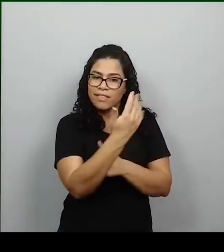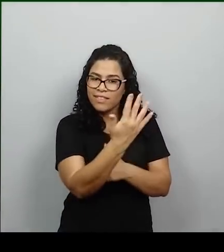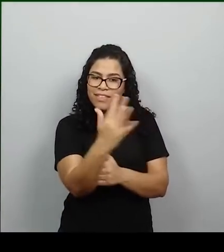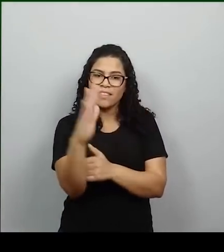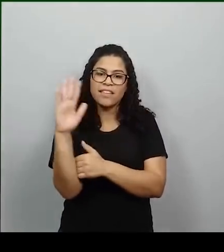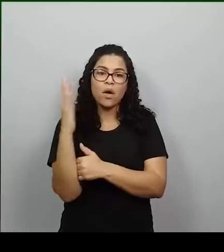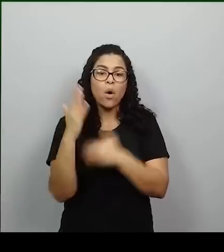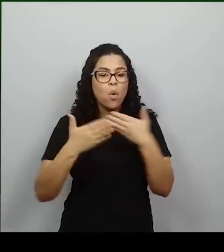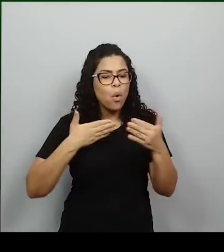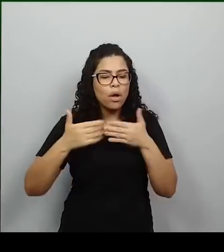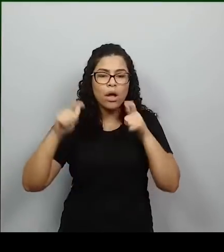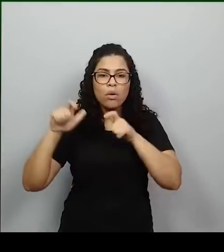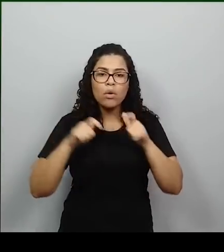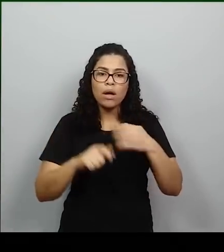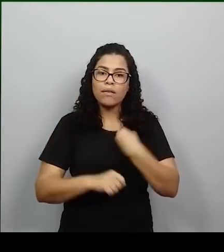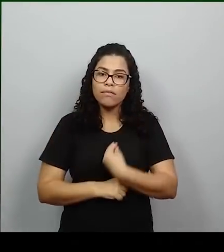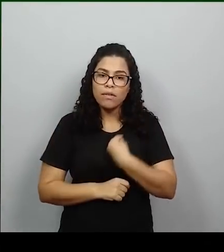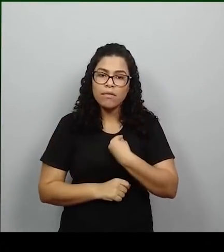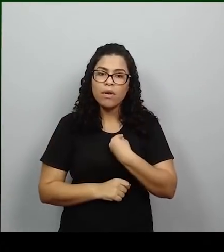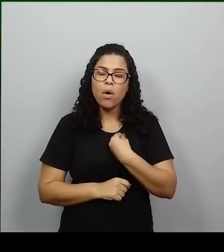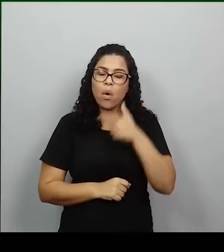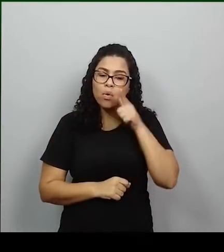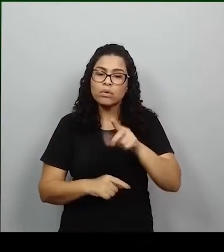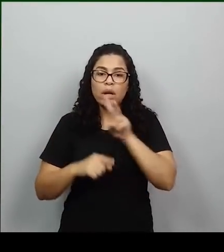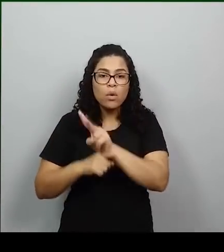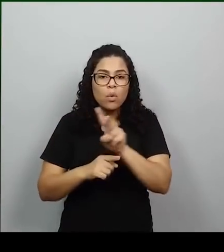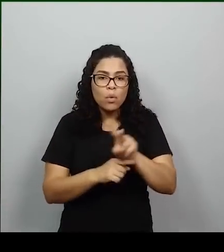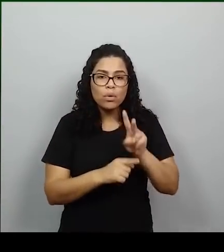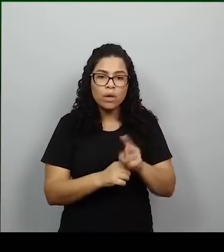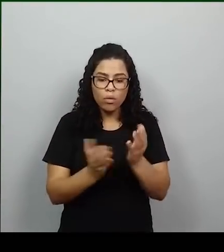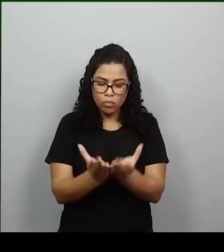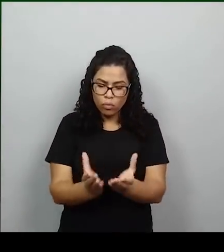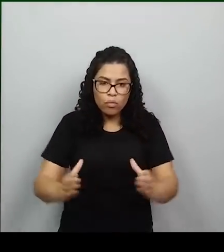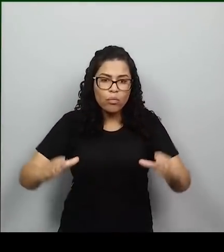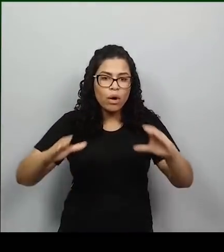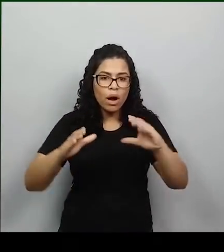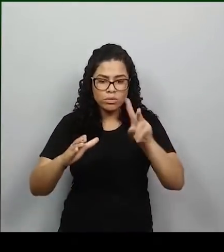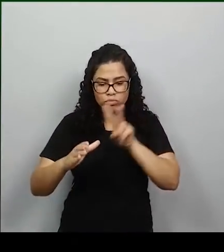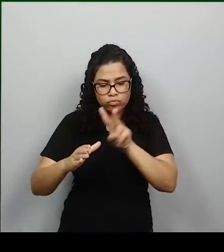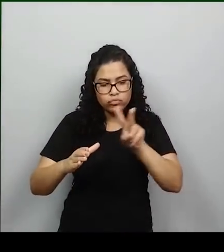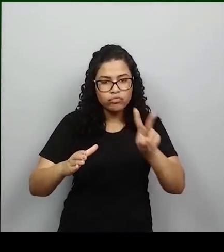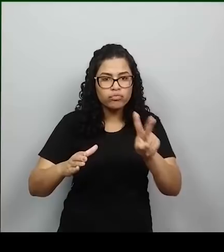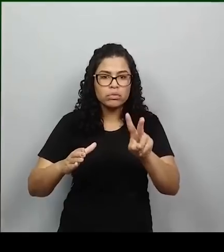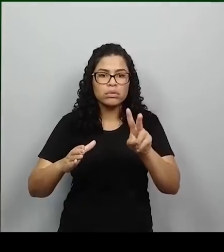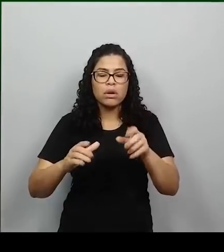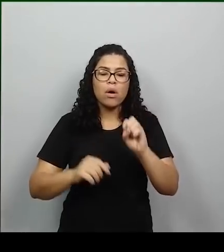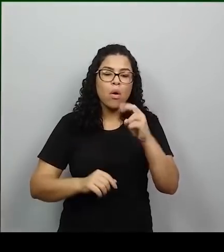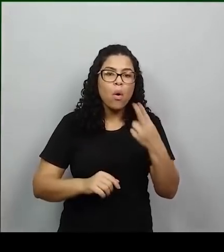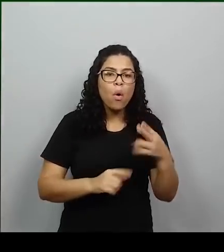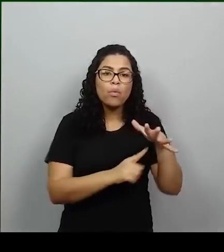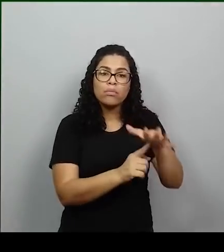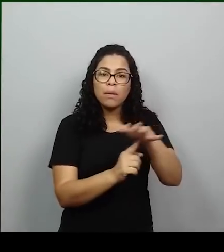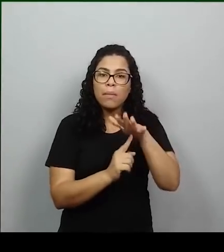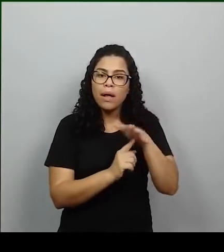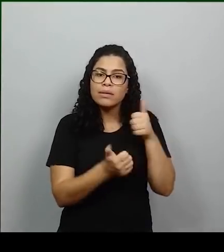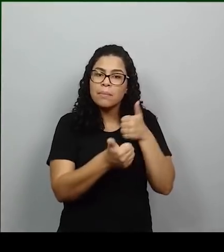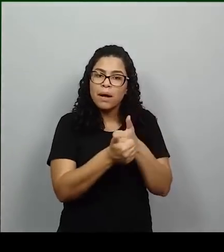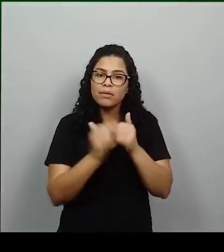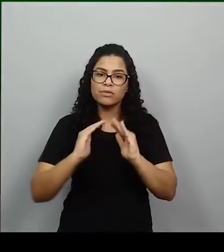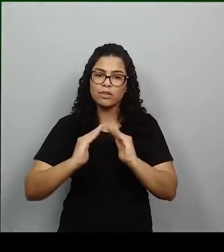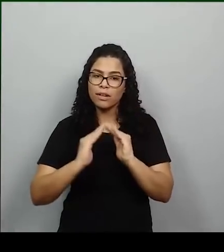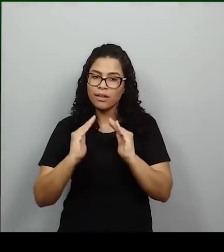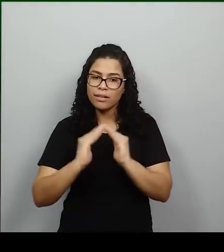lugar que a gente viva, a gente consegue cuidar de uma planta num vaso, a gente consegue plantar uma árvore numa praça perto da nossa